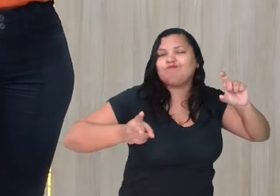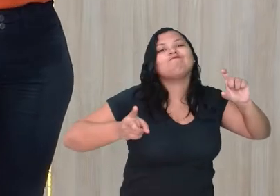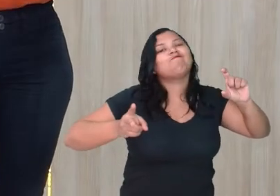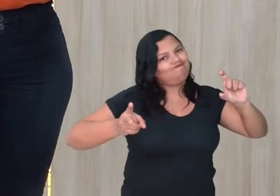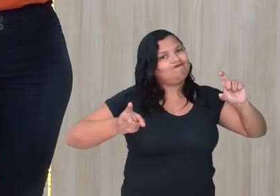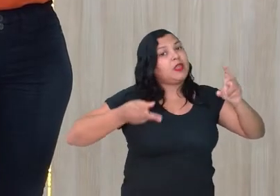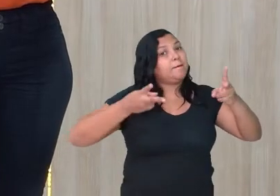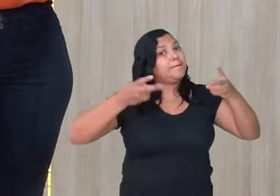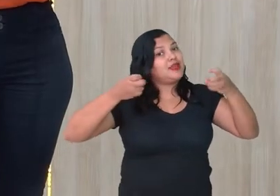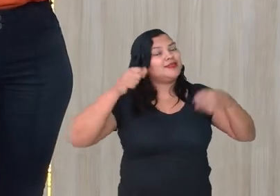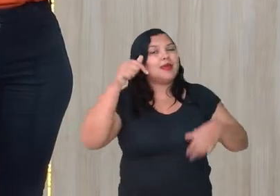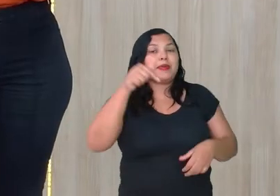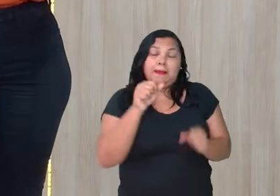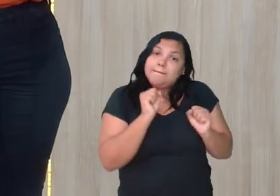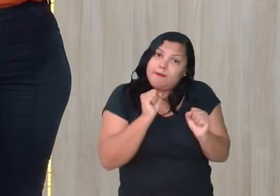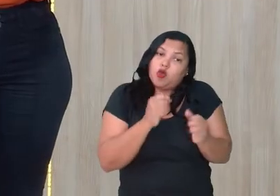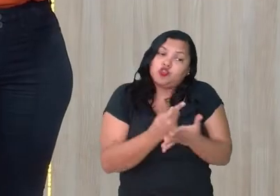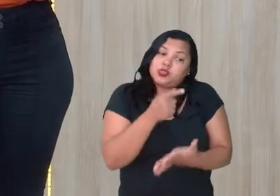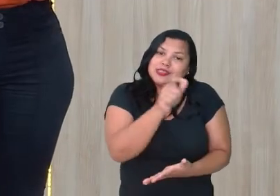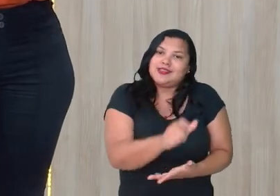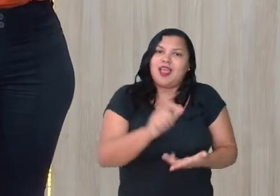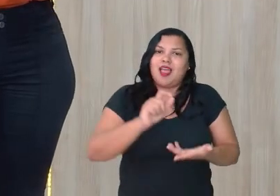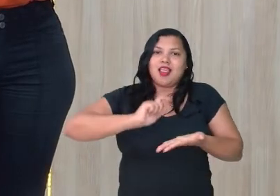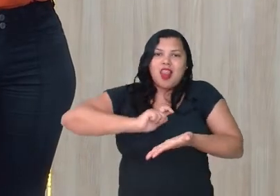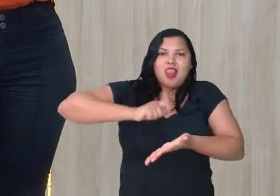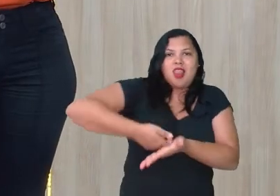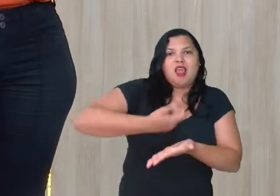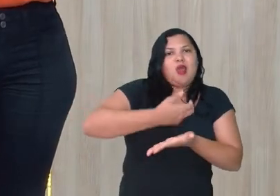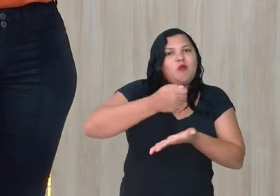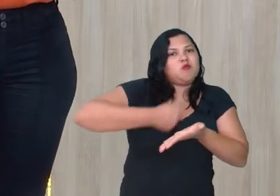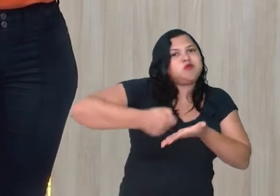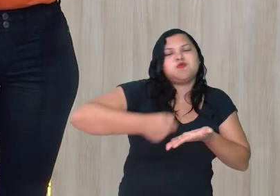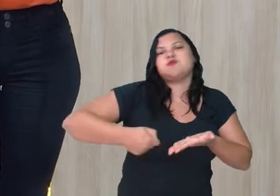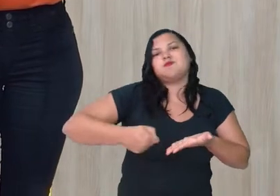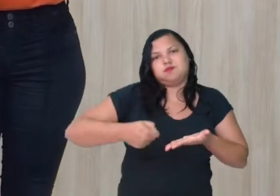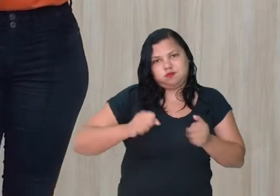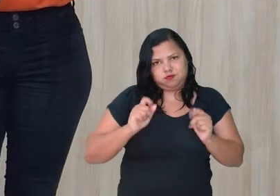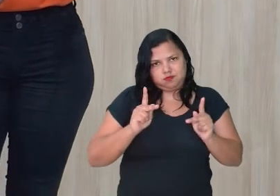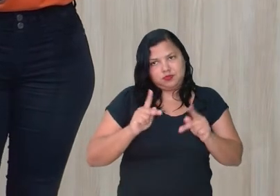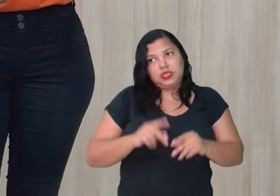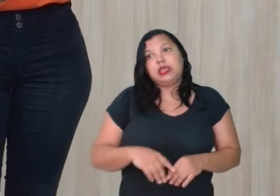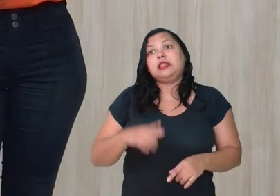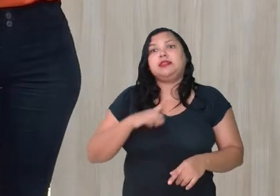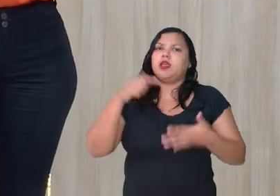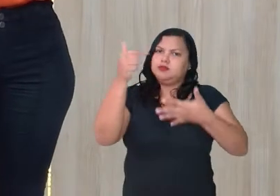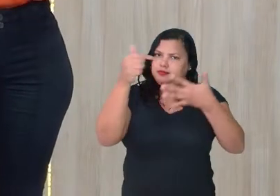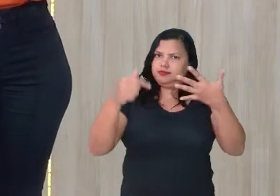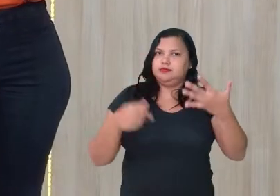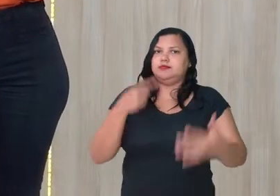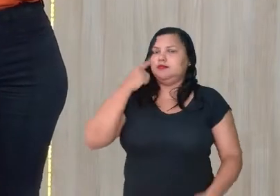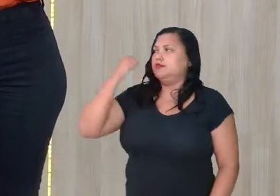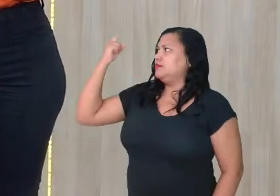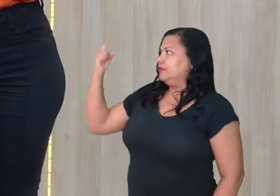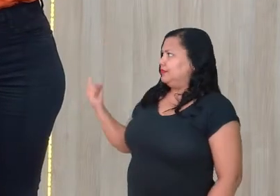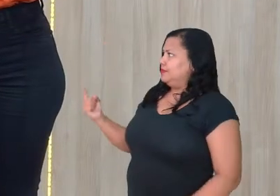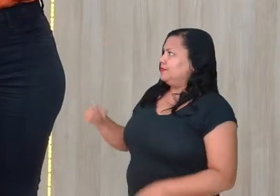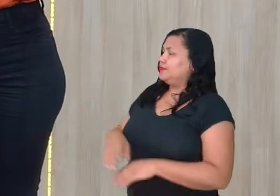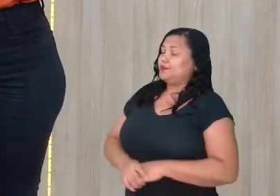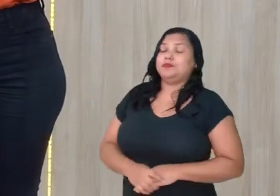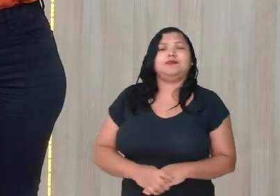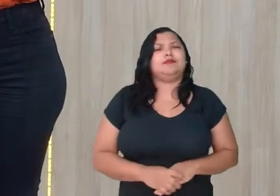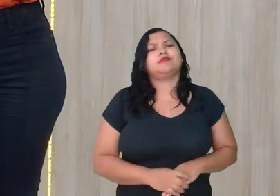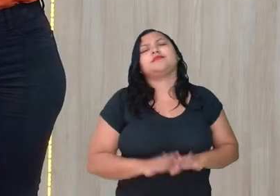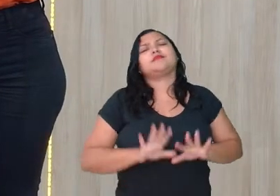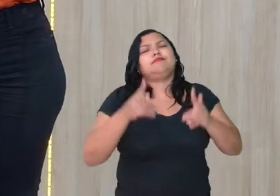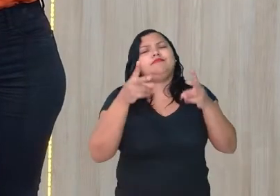tem indicativos de que há uma desortografia. E aí eu também trouxe algumas evidências, né? Então a gente percebe